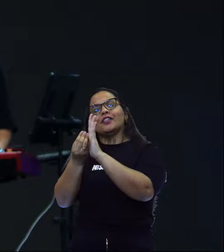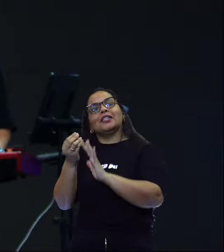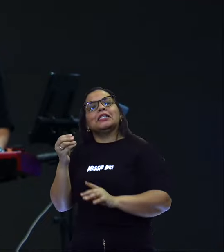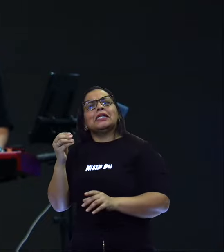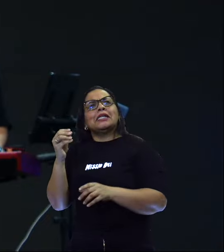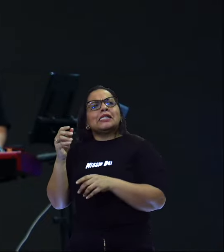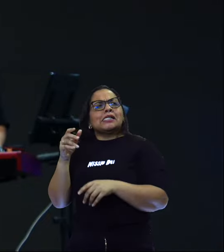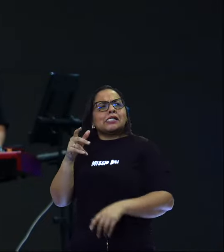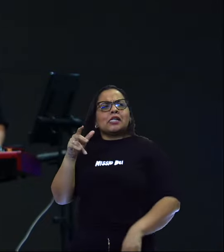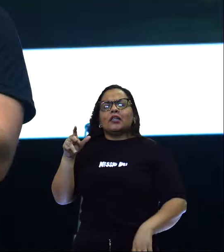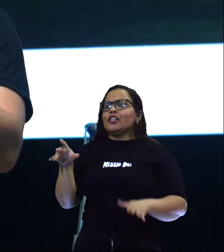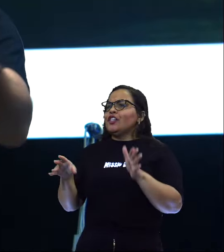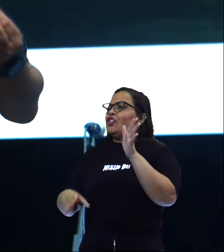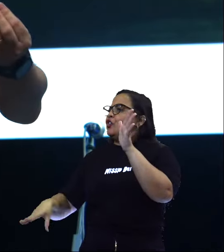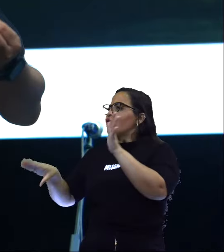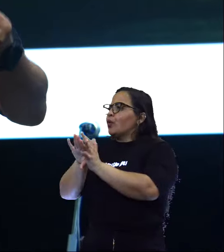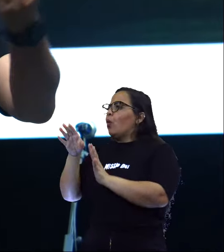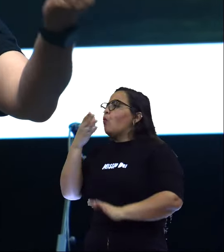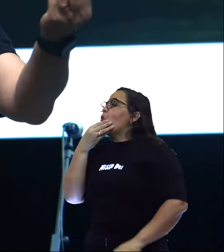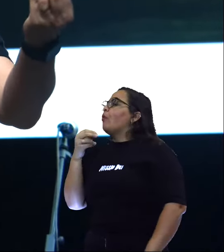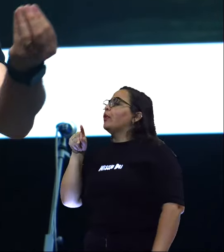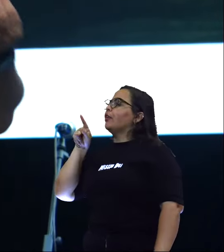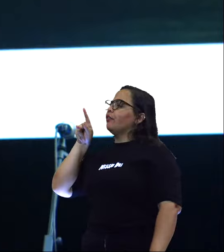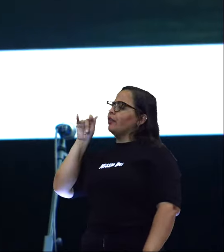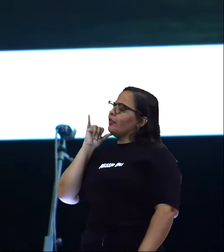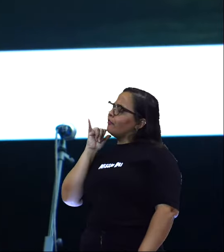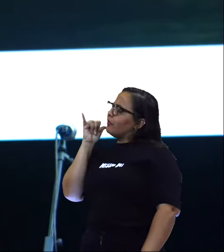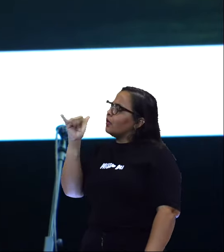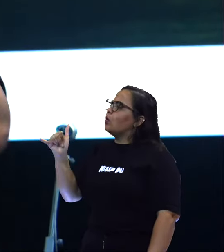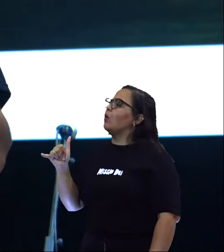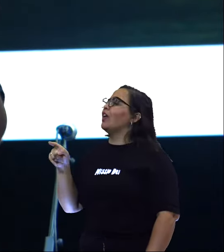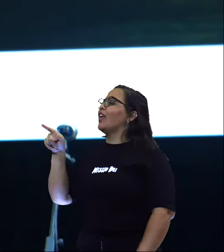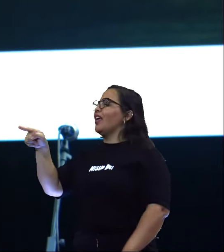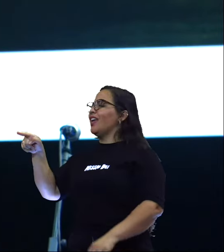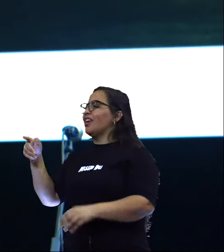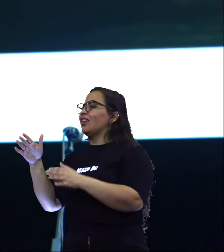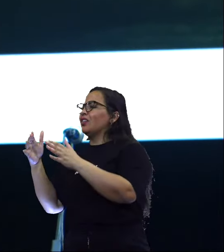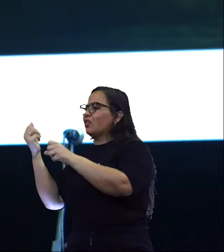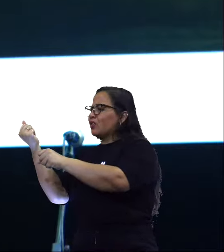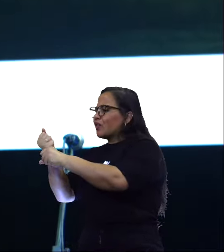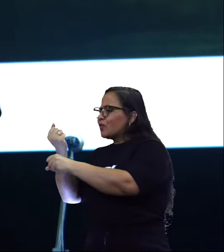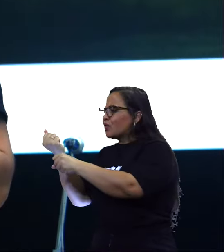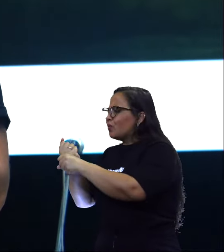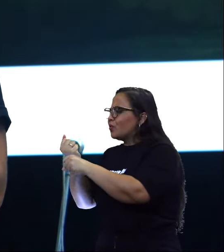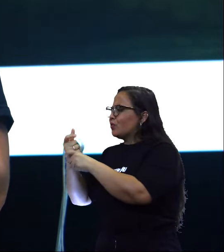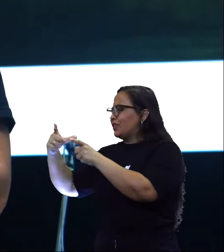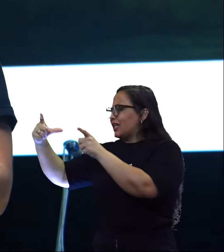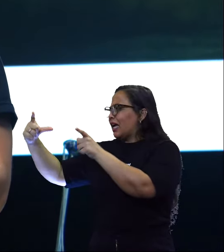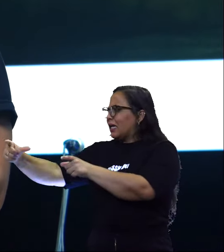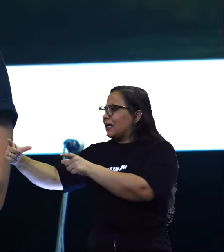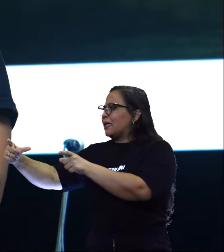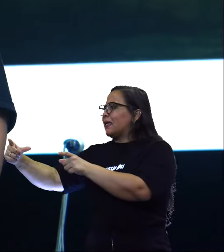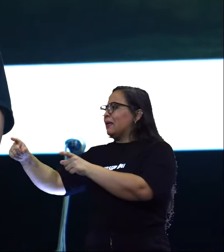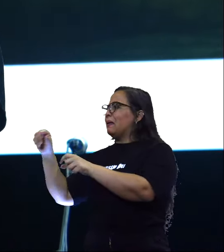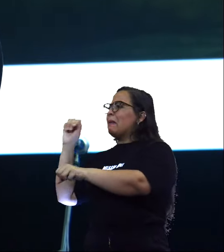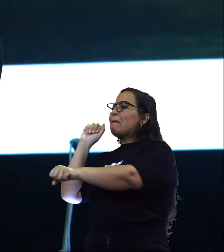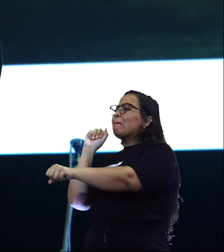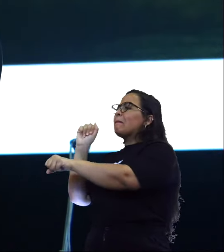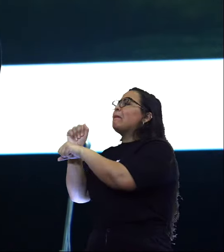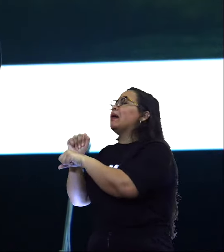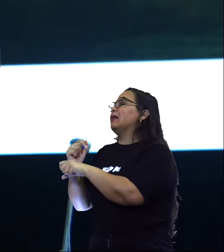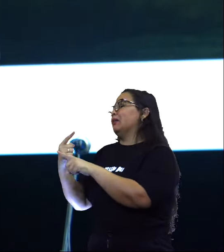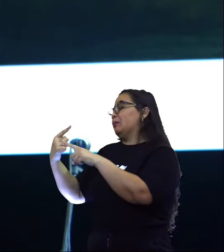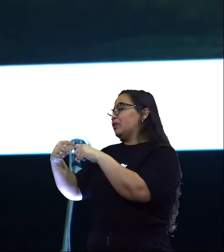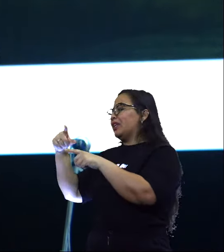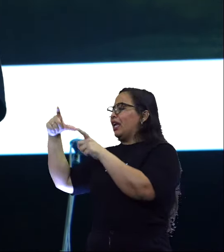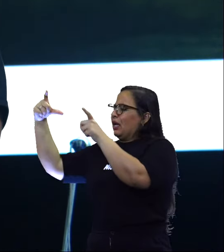O Senhor honra a sua palavra, até para que o mesmo lugar que um dia foi uma igreja, deixou de ser uma igreja por causa da guerra e da perseguição que houve naquele lugar, fez com que a igreja